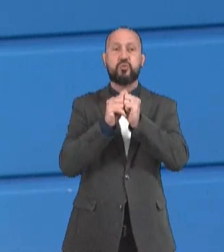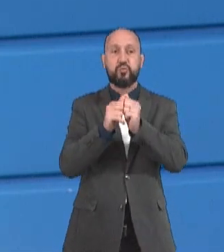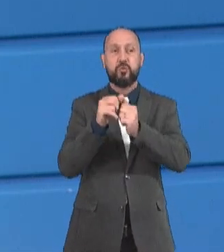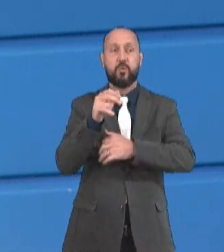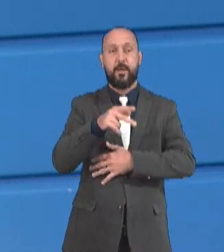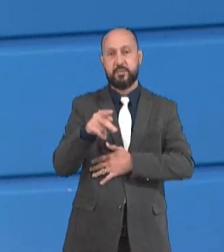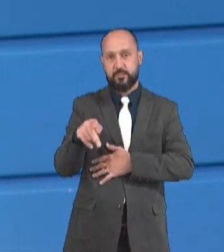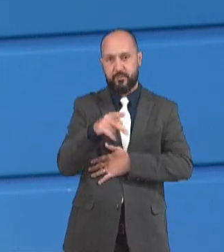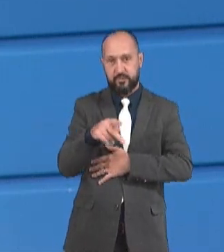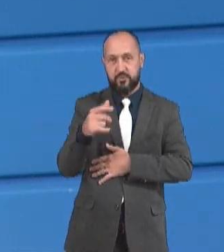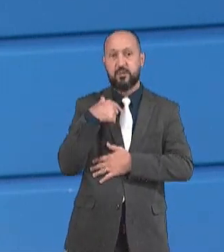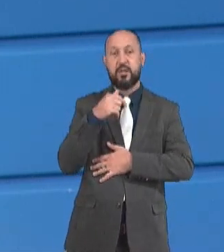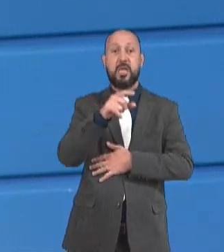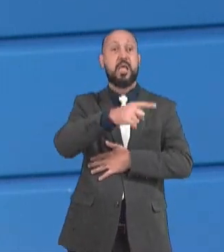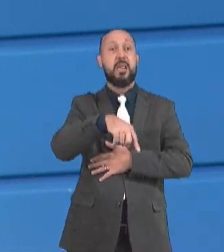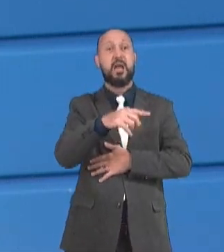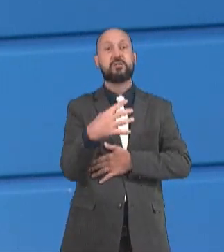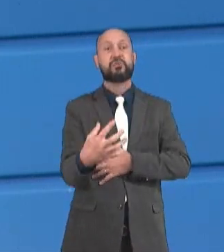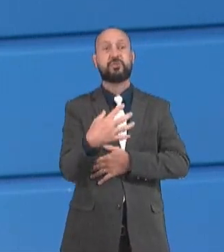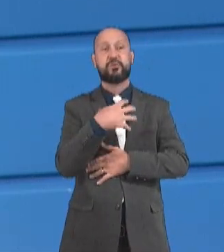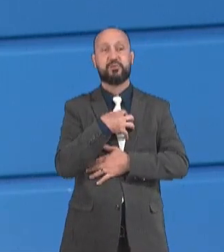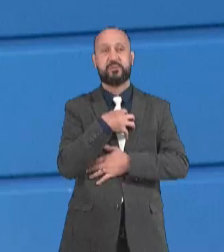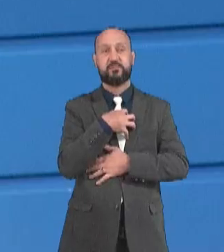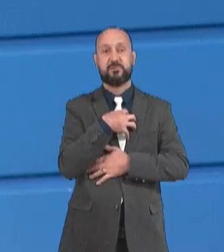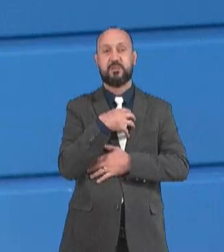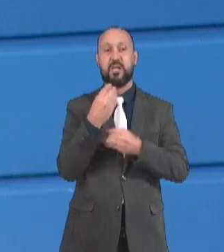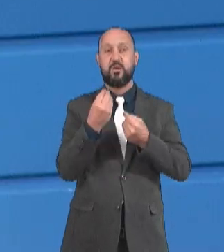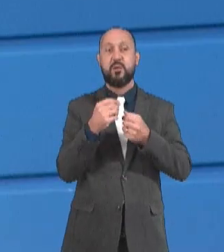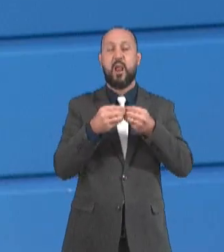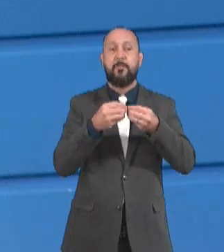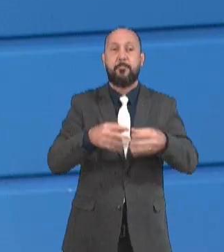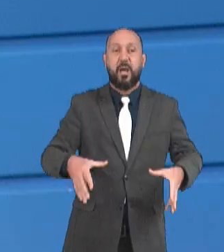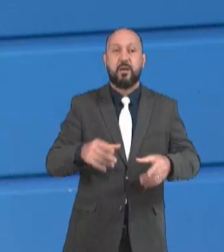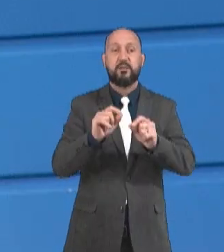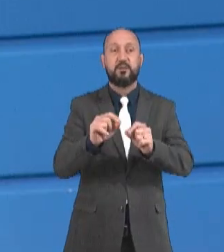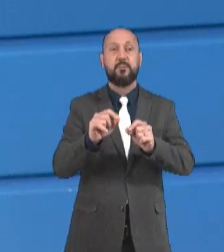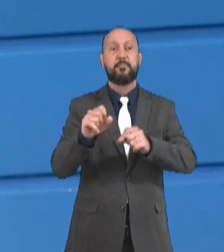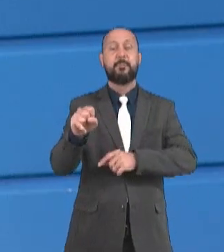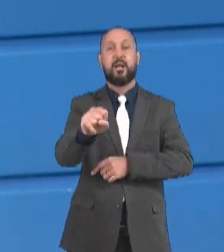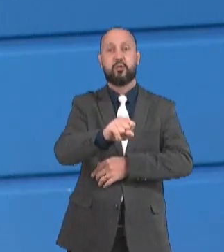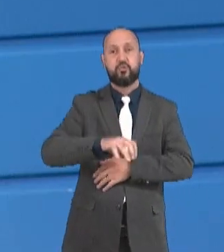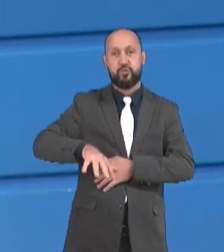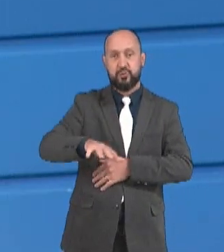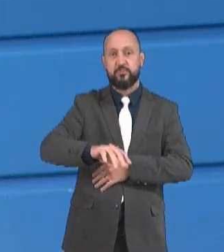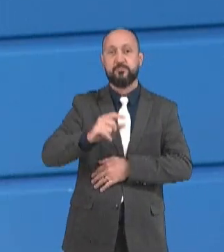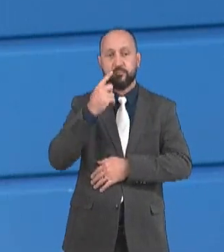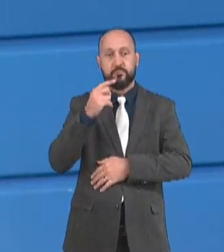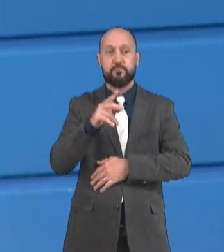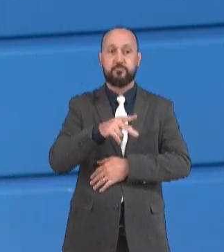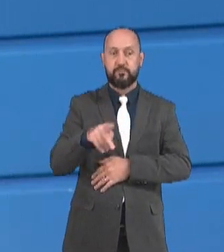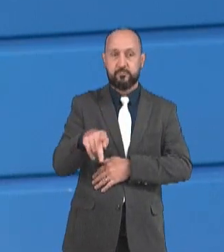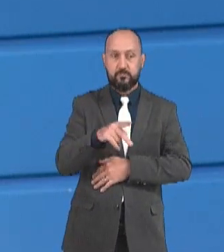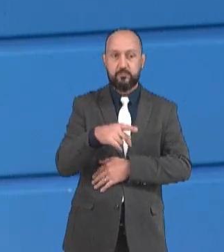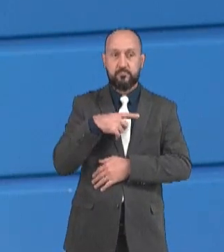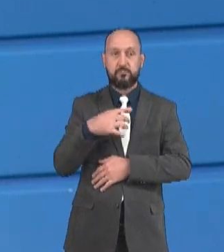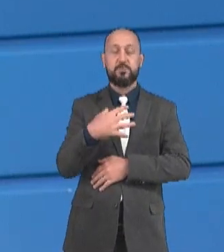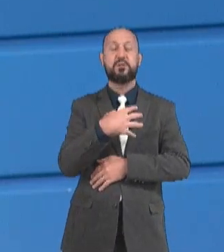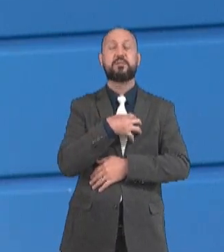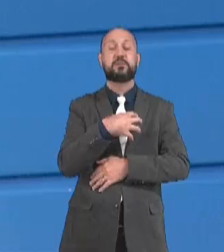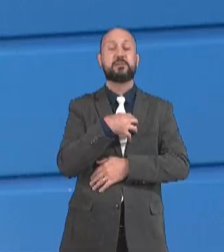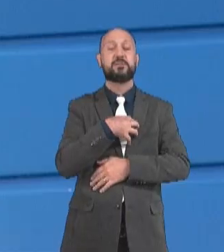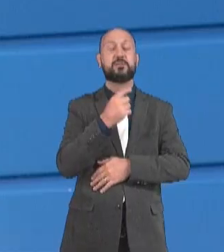as professoras e elas se sentem violentadas pela sociedade. As professoras estão se